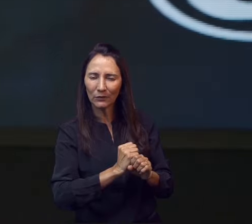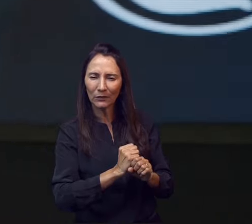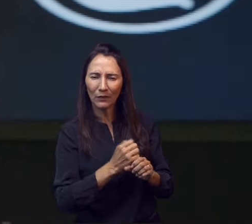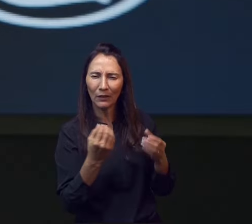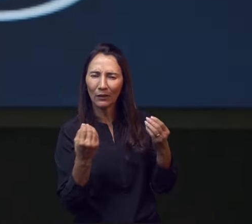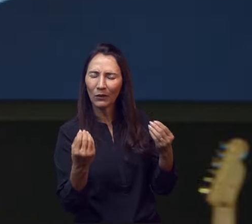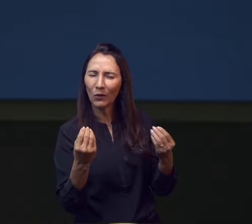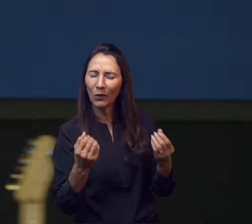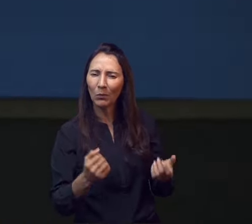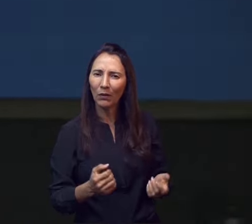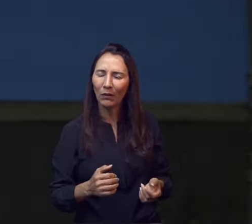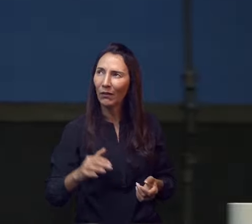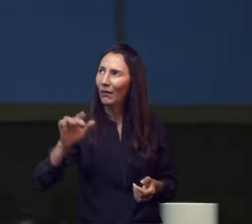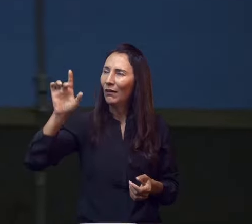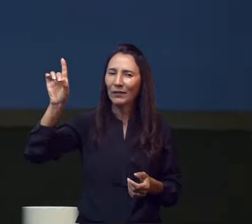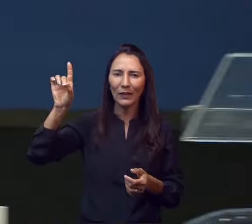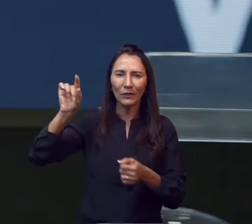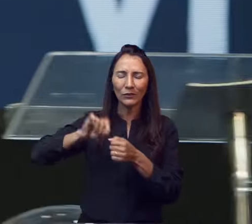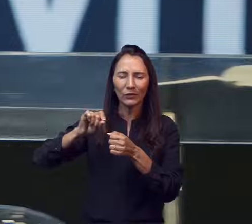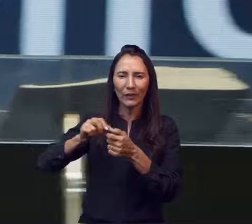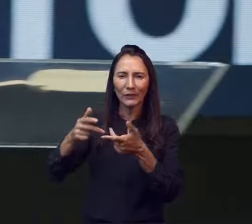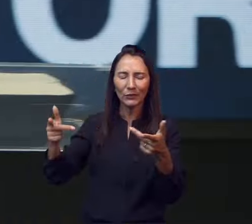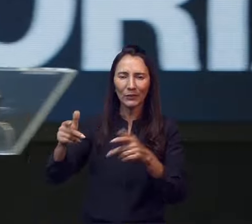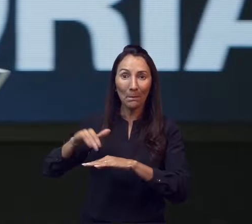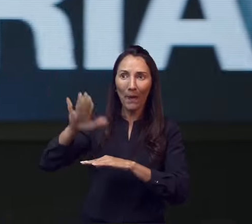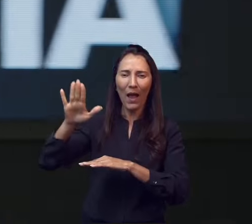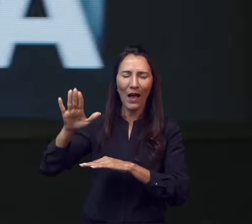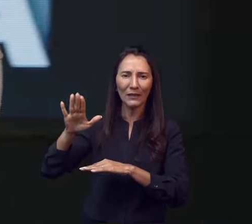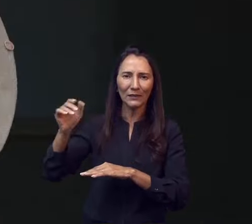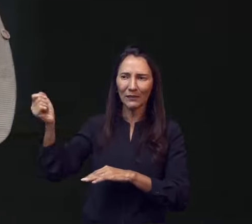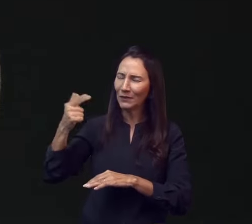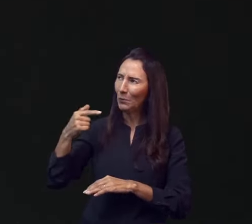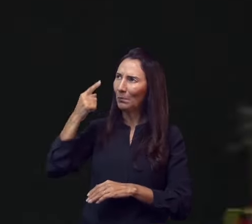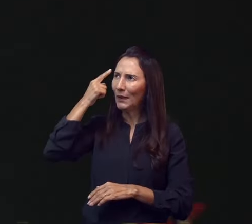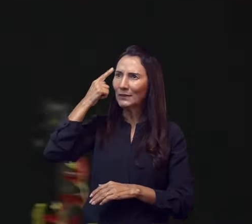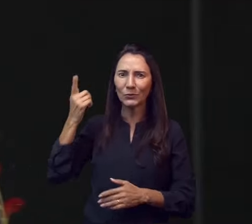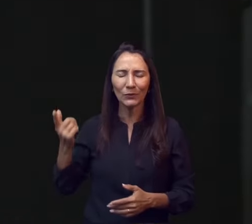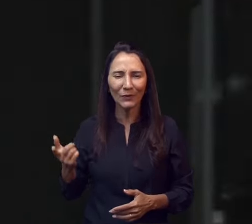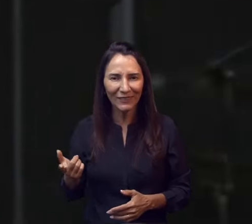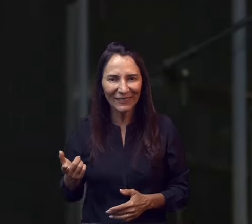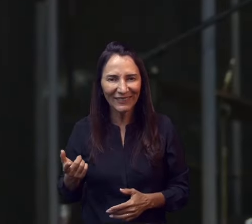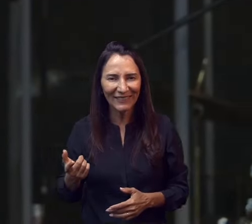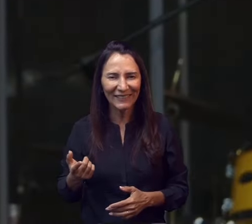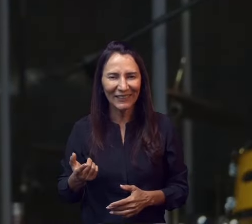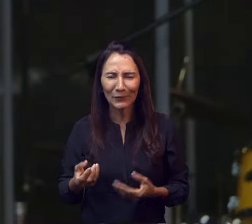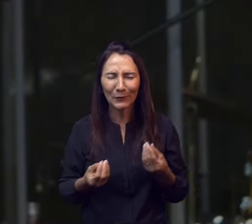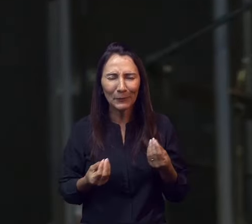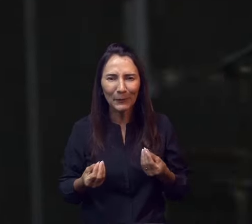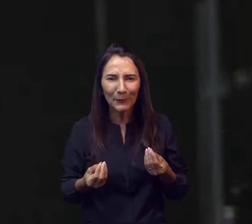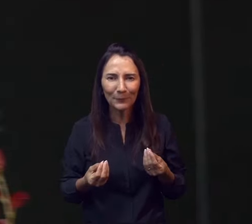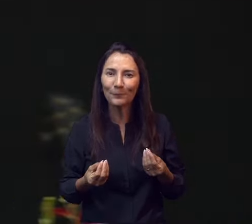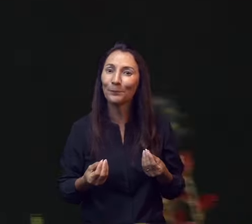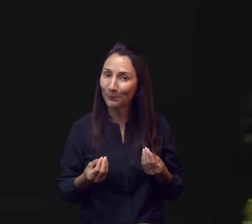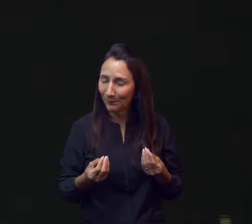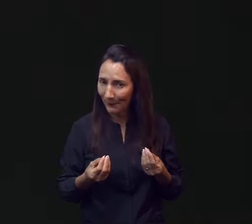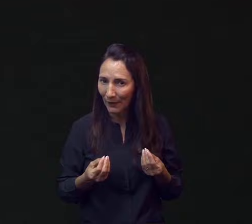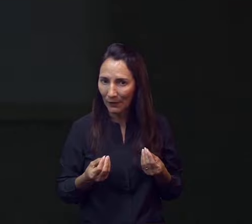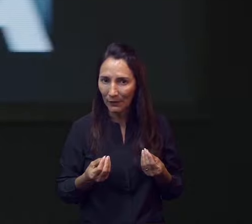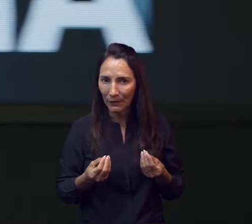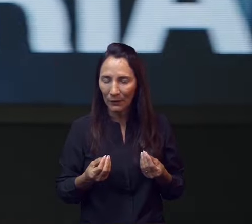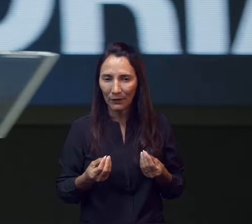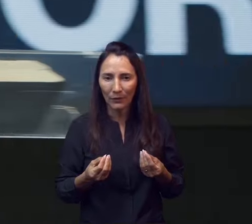esse negócio Deus faz além do que eu penso Agora presta atenção que eu vou te falar porque Deus faz além do que eu penso a maneira que